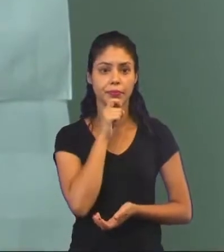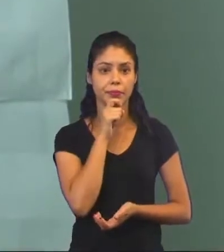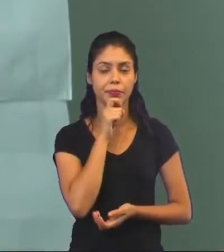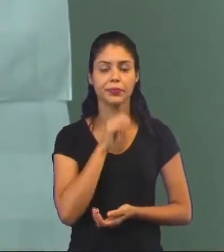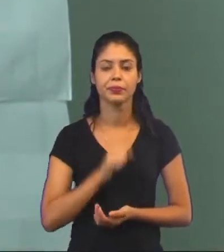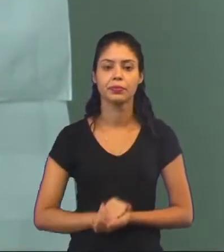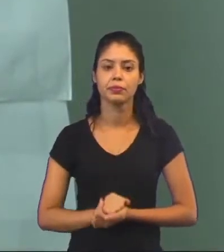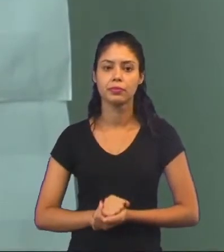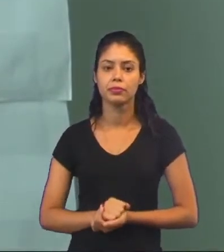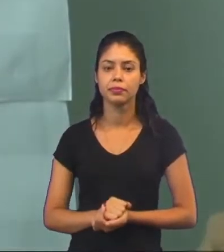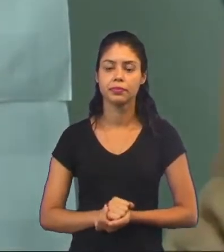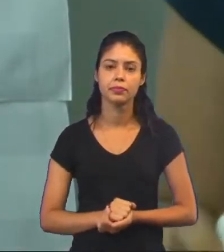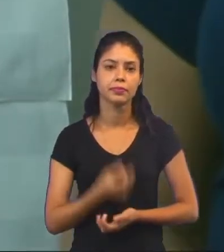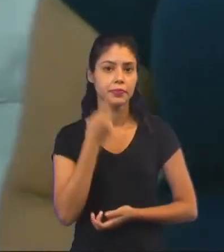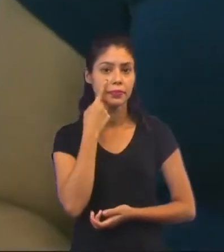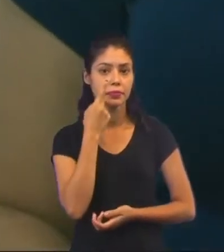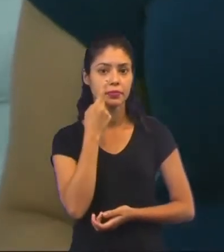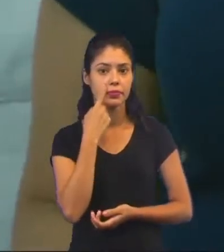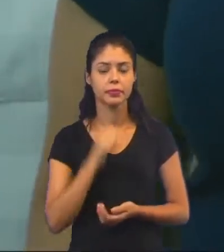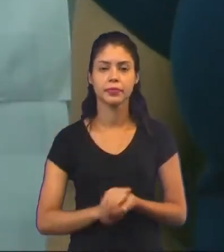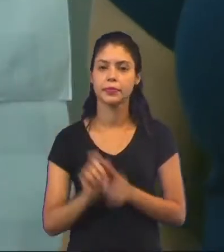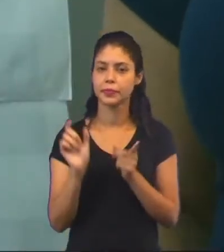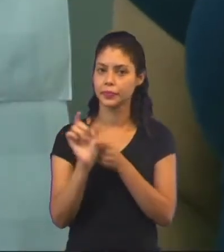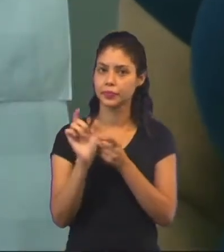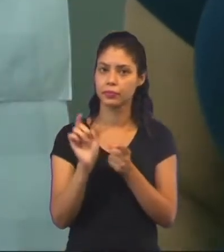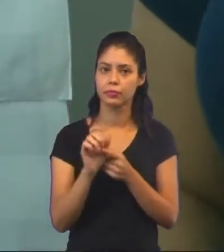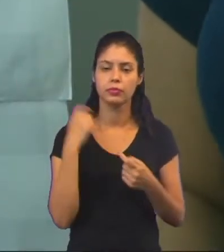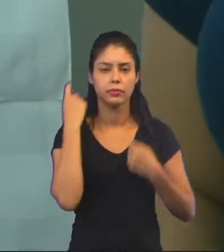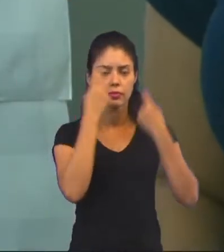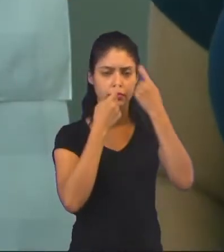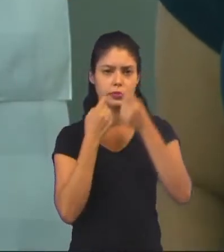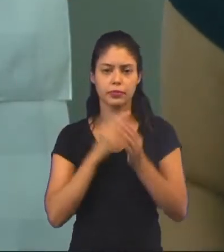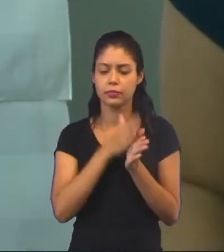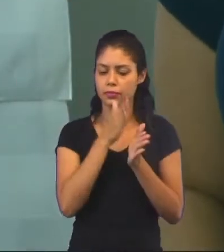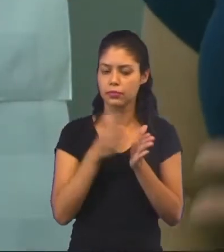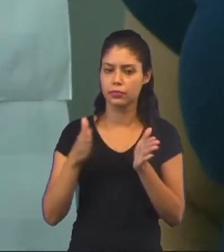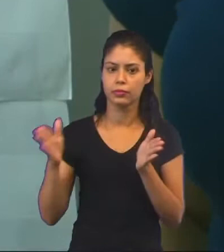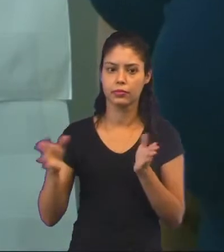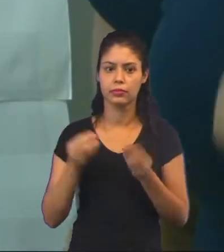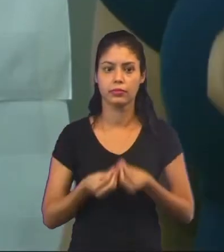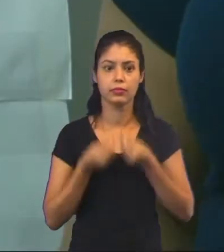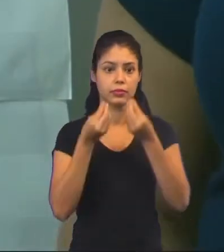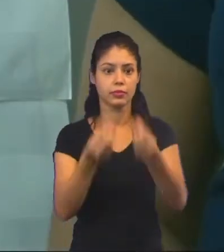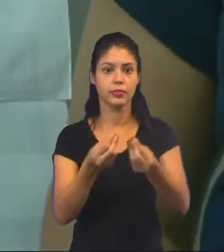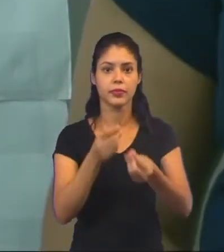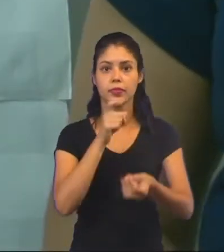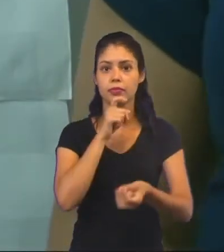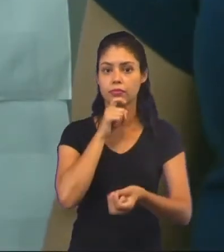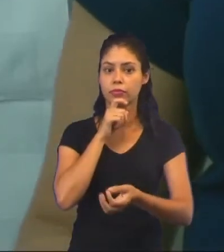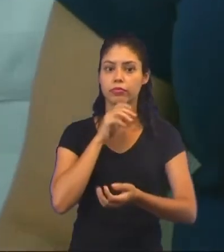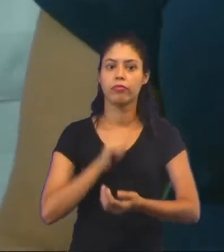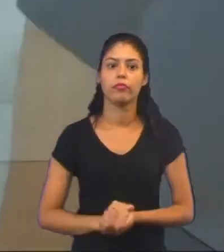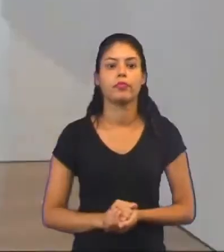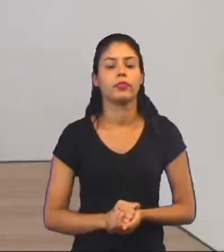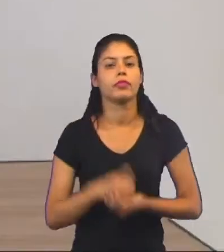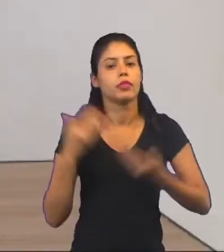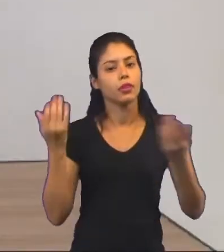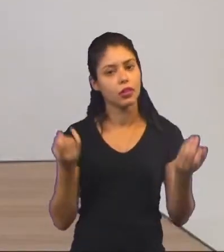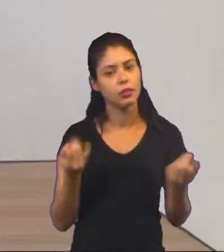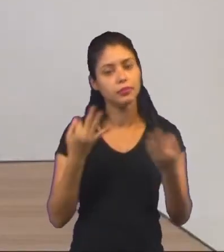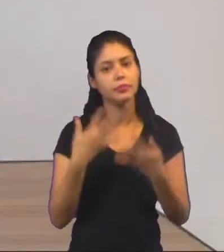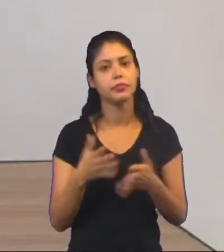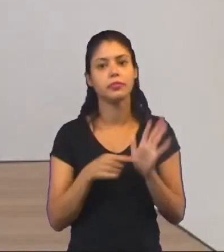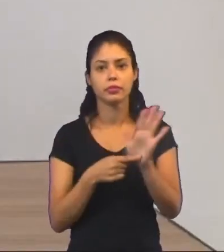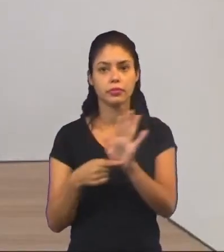gelado. Viram ali aquela palavra que expressa ordem? Sirva gelado? Então aqui está fazendo